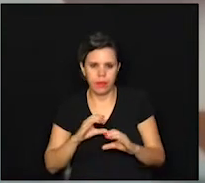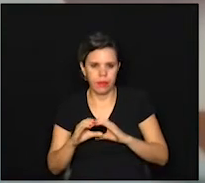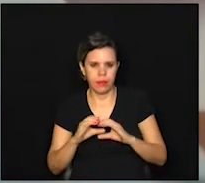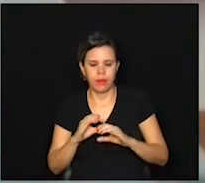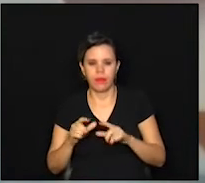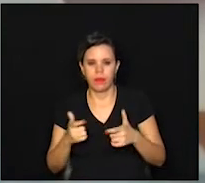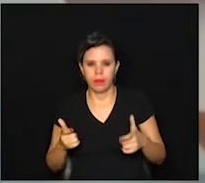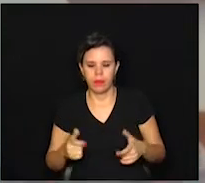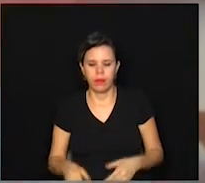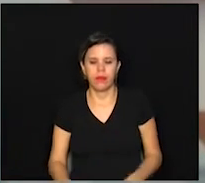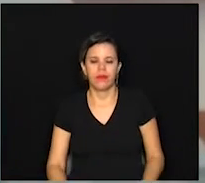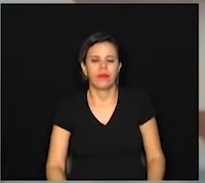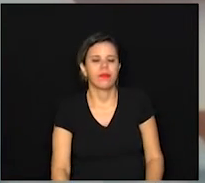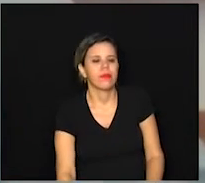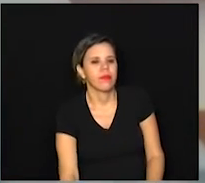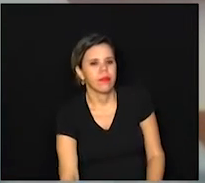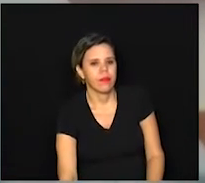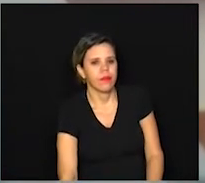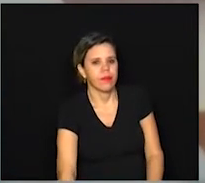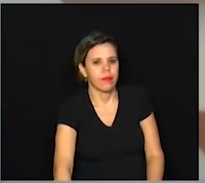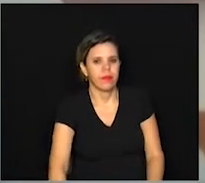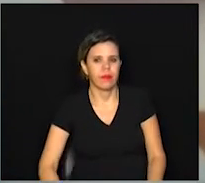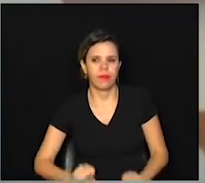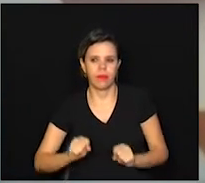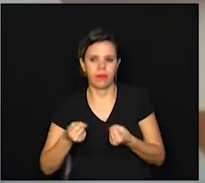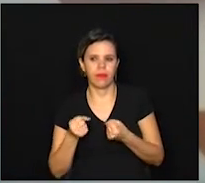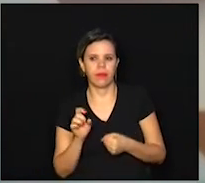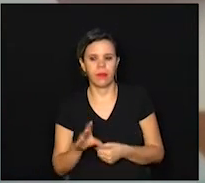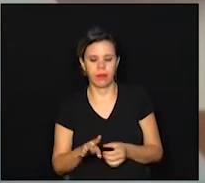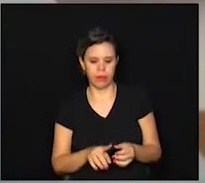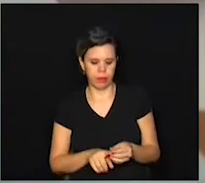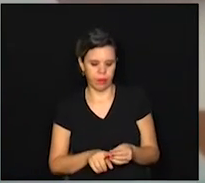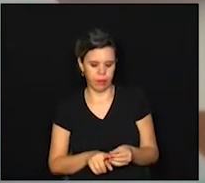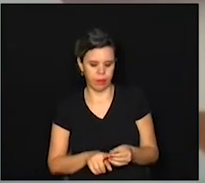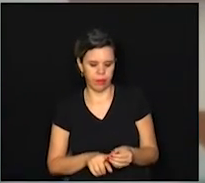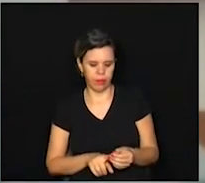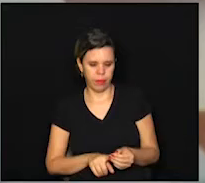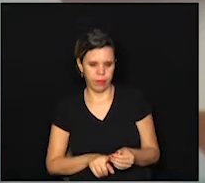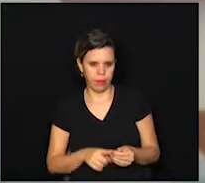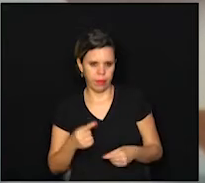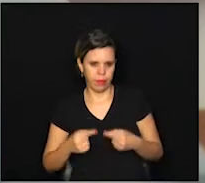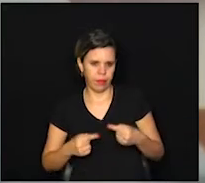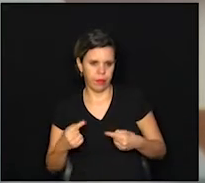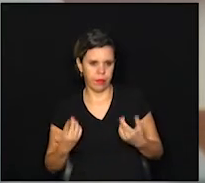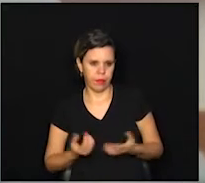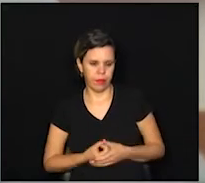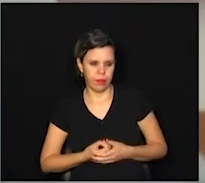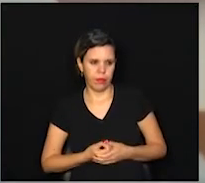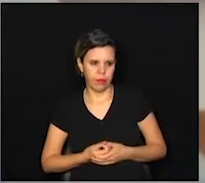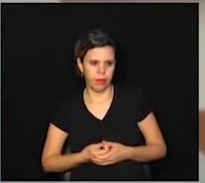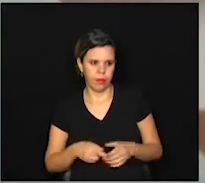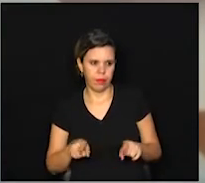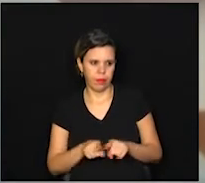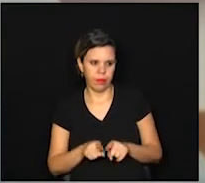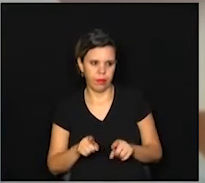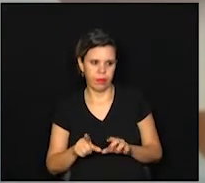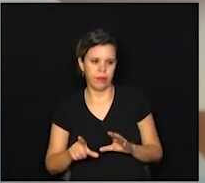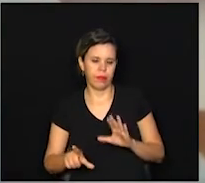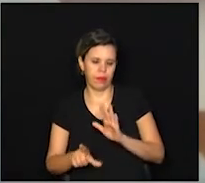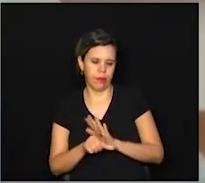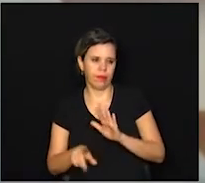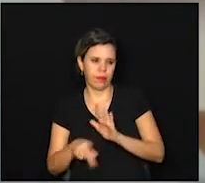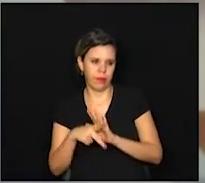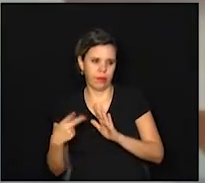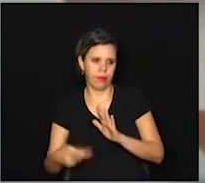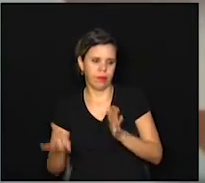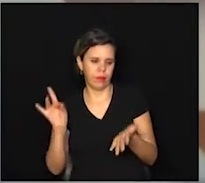mais ampla. A gente vai ficar só no esforço do discurso, tal, que também tem a sua legitimidade, mas eu acho que